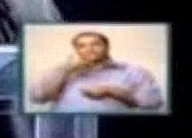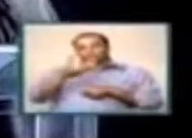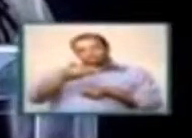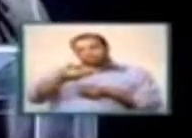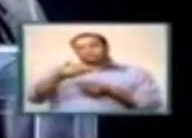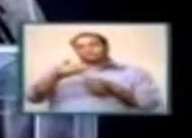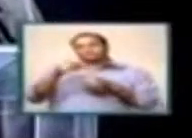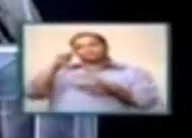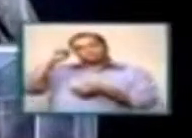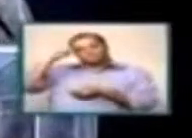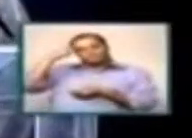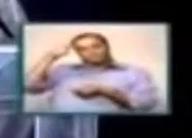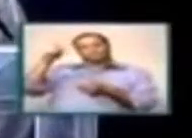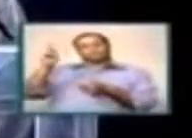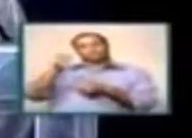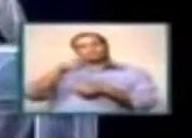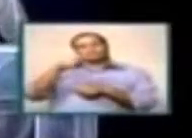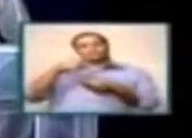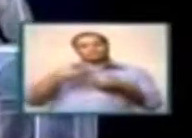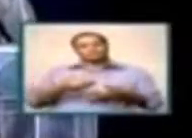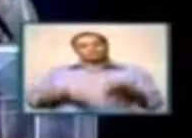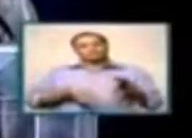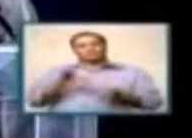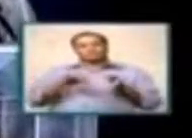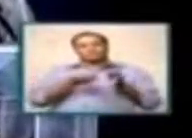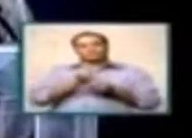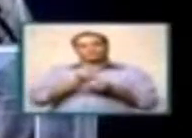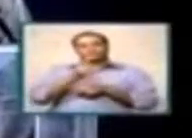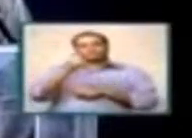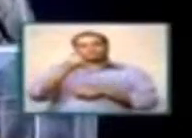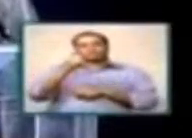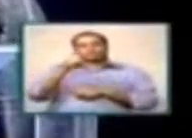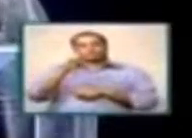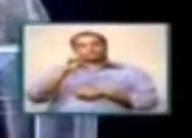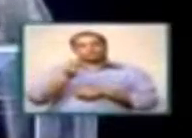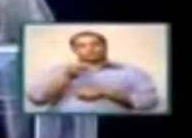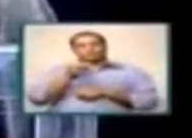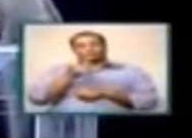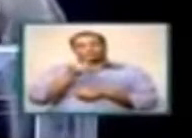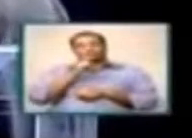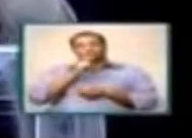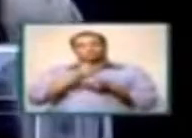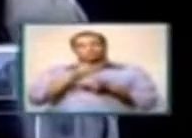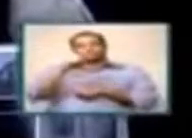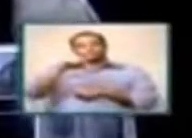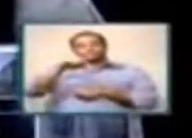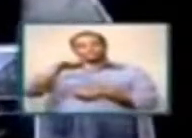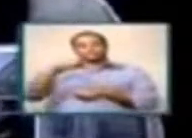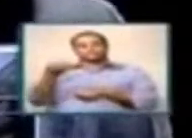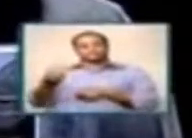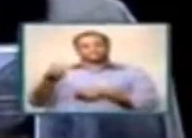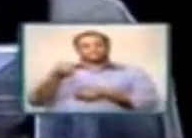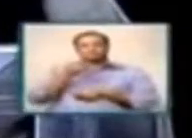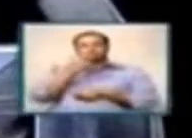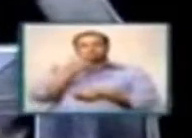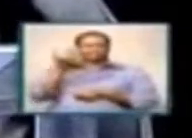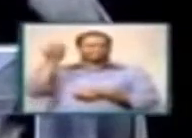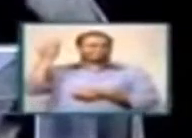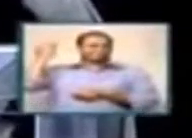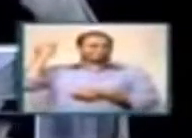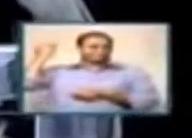Contemporâneos, realizado pelo Ministério da Justiça em julho de 1996.